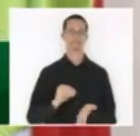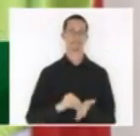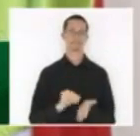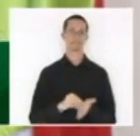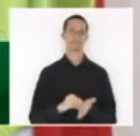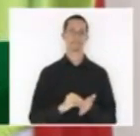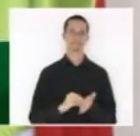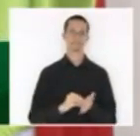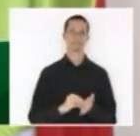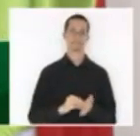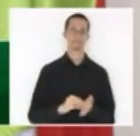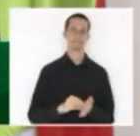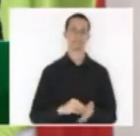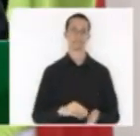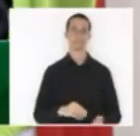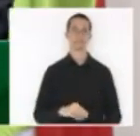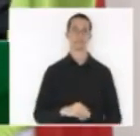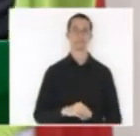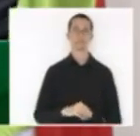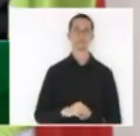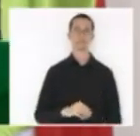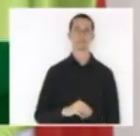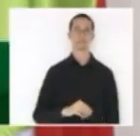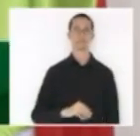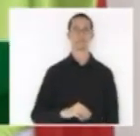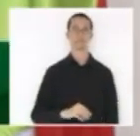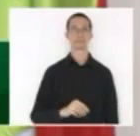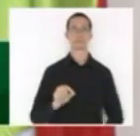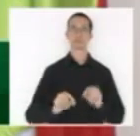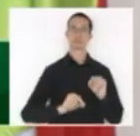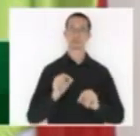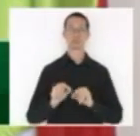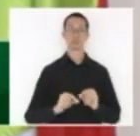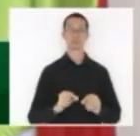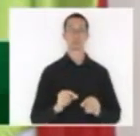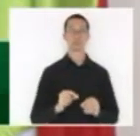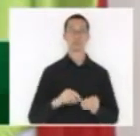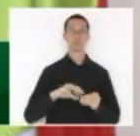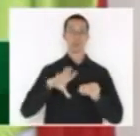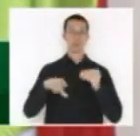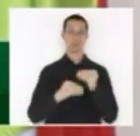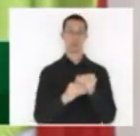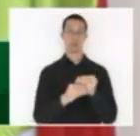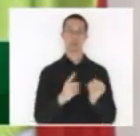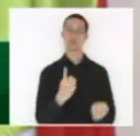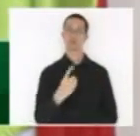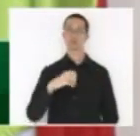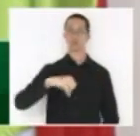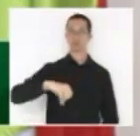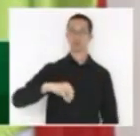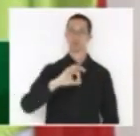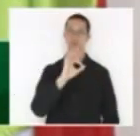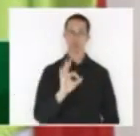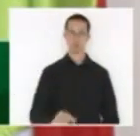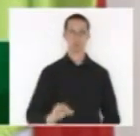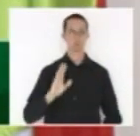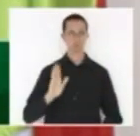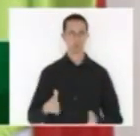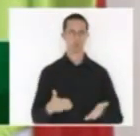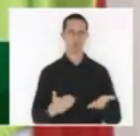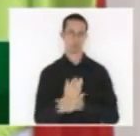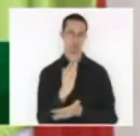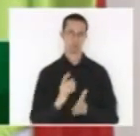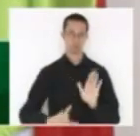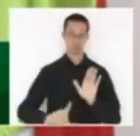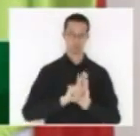servidores da segurança pública. É a gratificação de 19%, que foi aprovado em lei e até